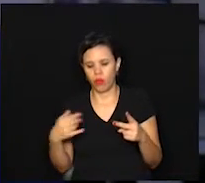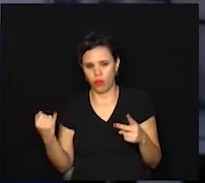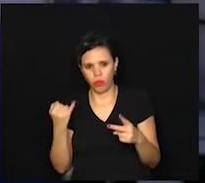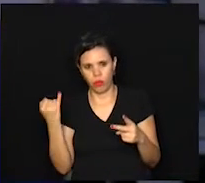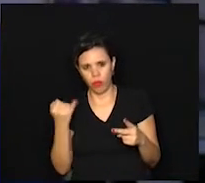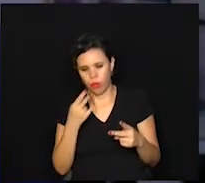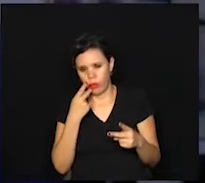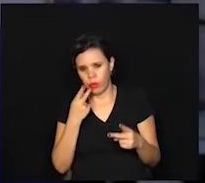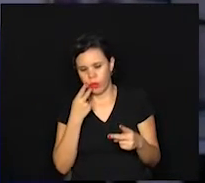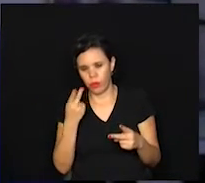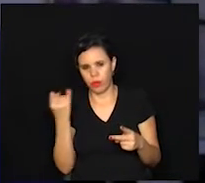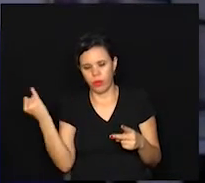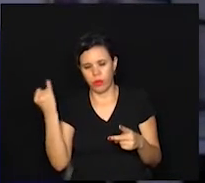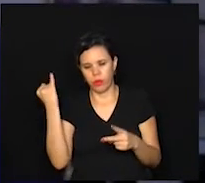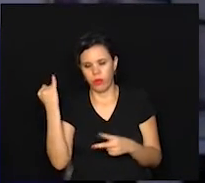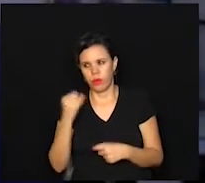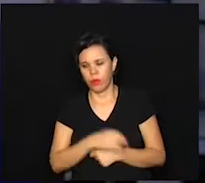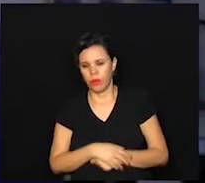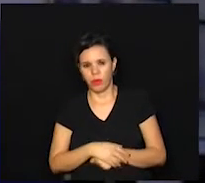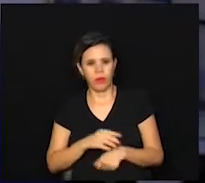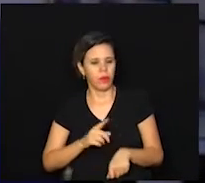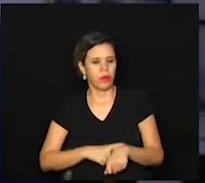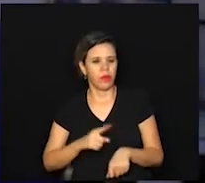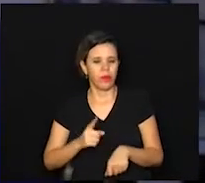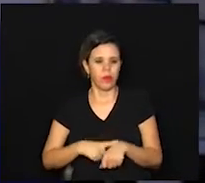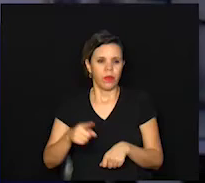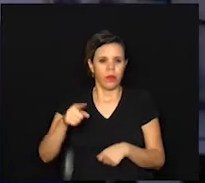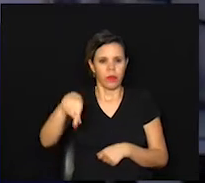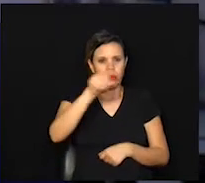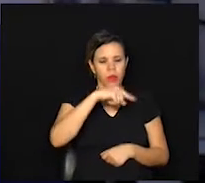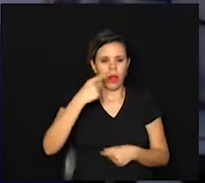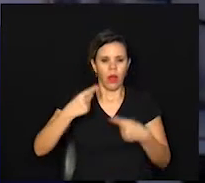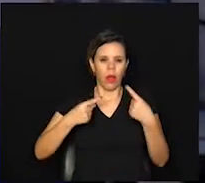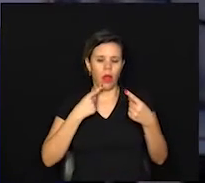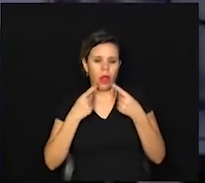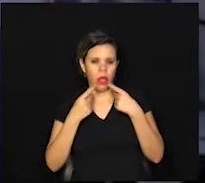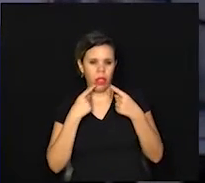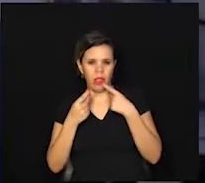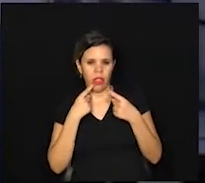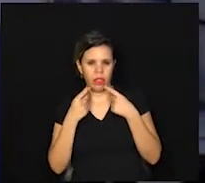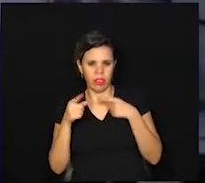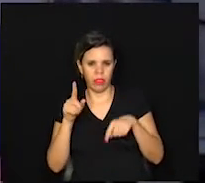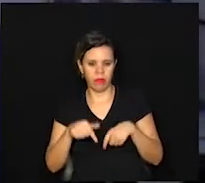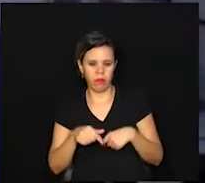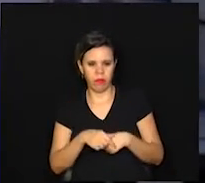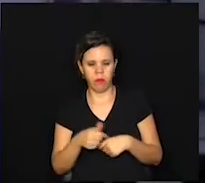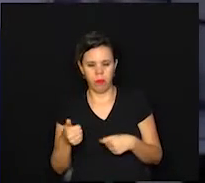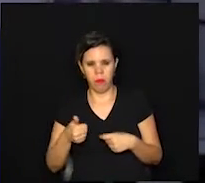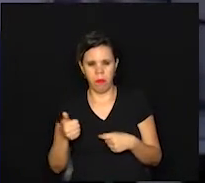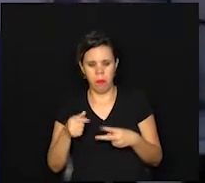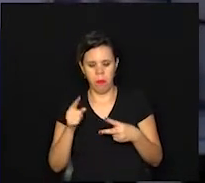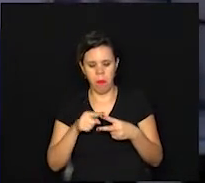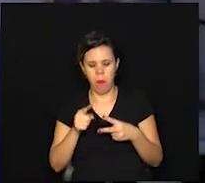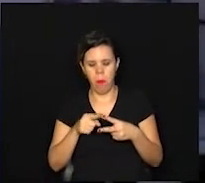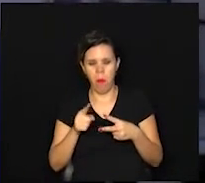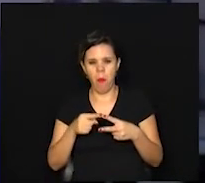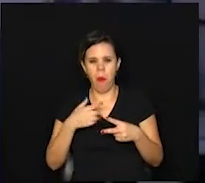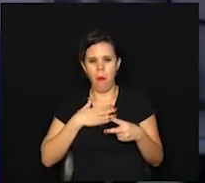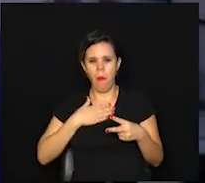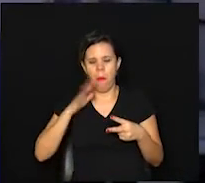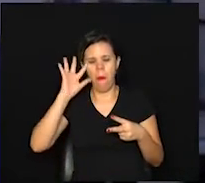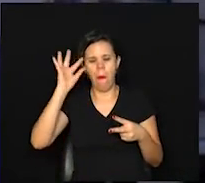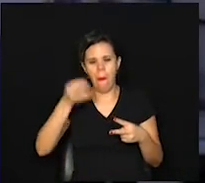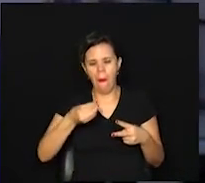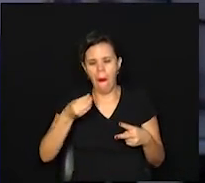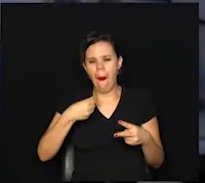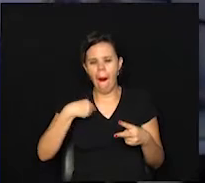para a importância desse momento de vocês estarem discutindo isso, tá? O primeiro ponto é o seguinte: no meu entendimento,